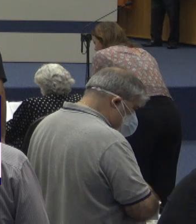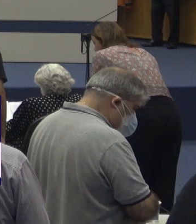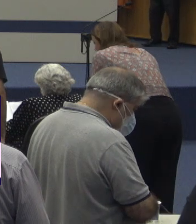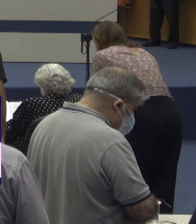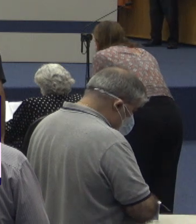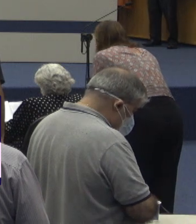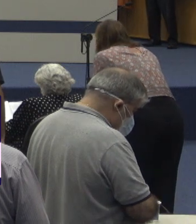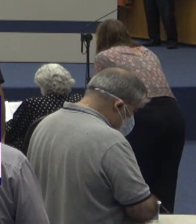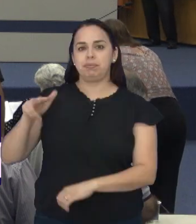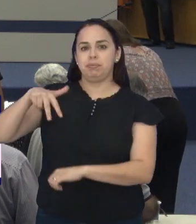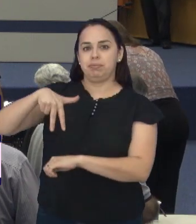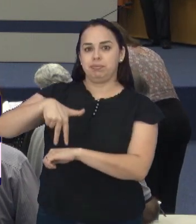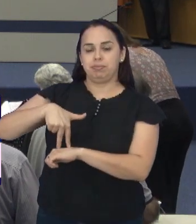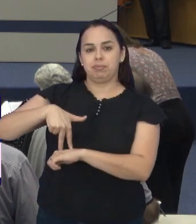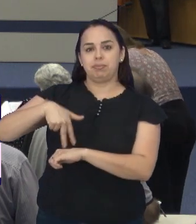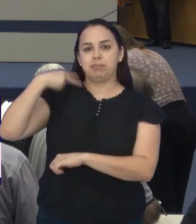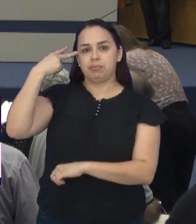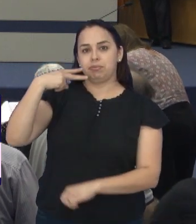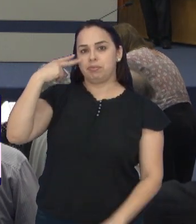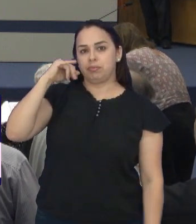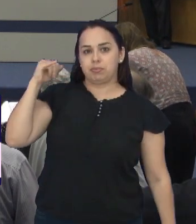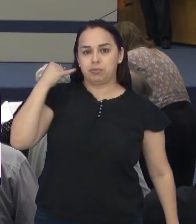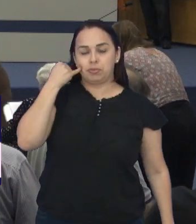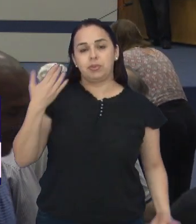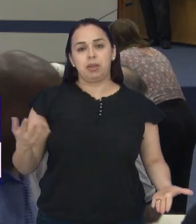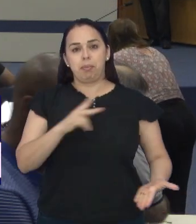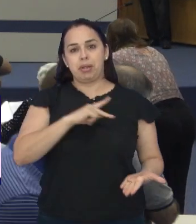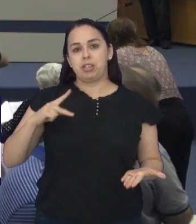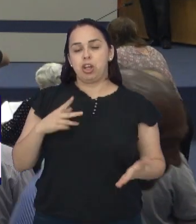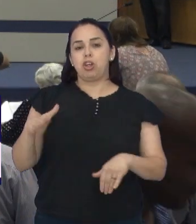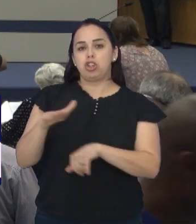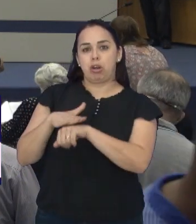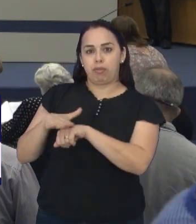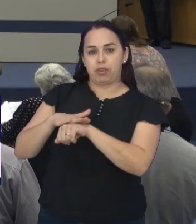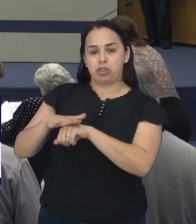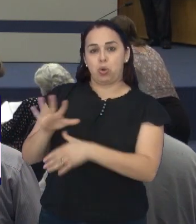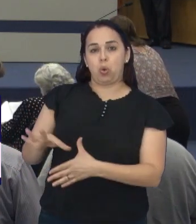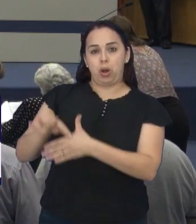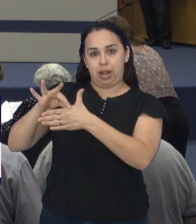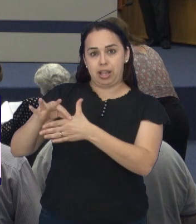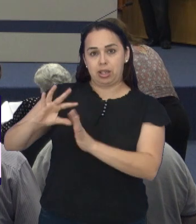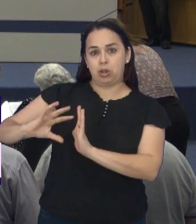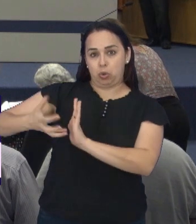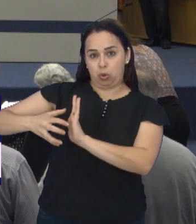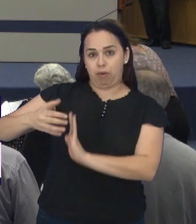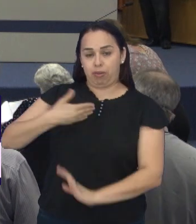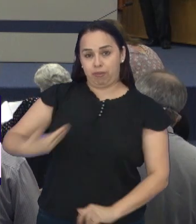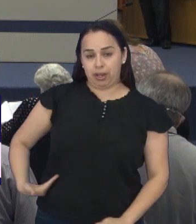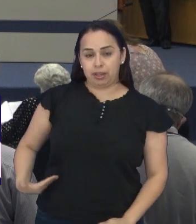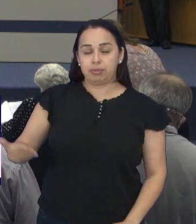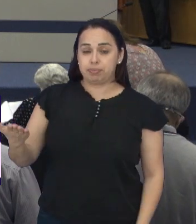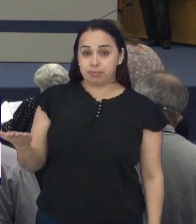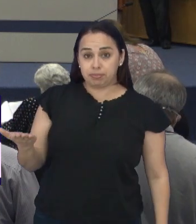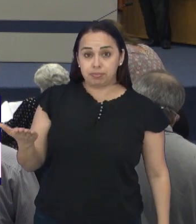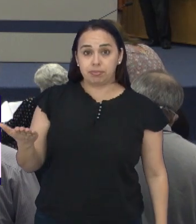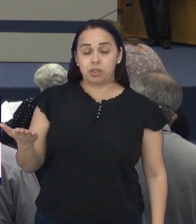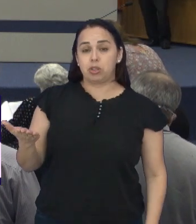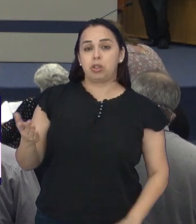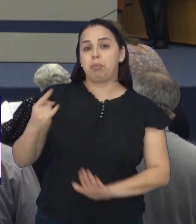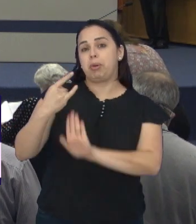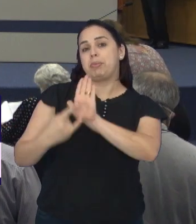Com a palavra, o vereador Juvenil Silvério. Senhor presidente, eu estive conversando aqui com o líder de governo sobre o